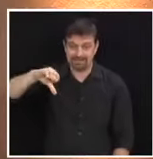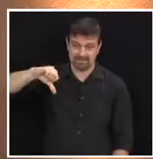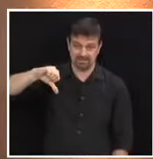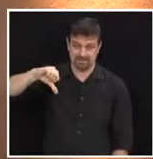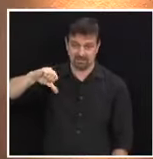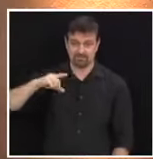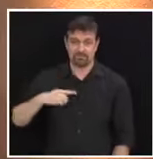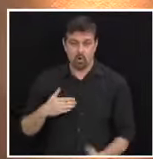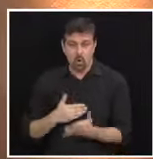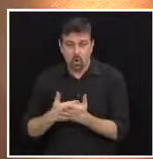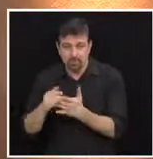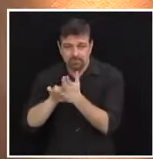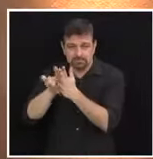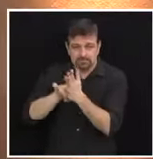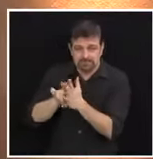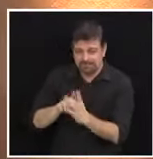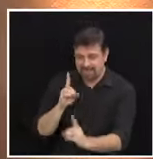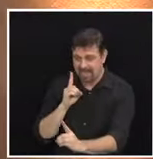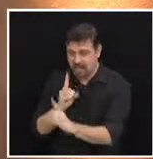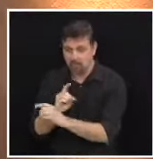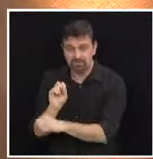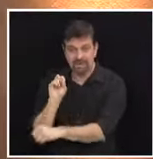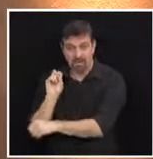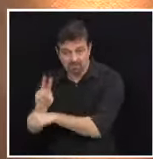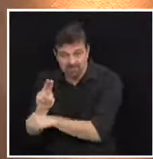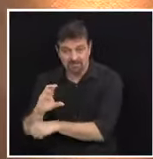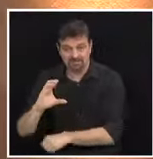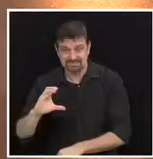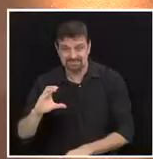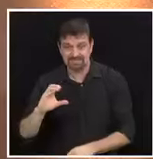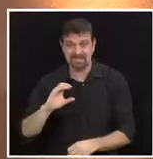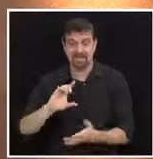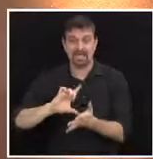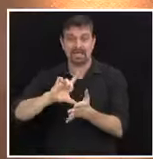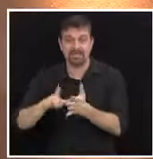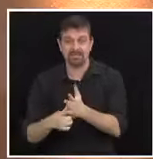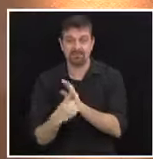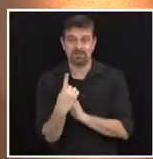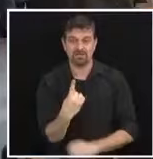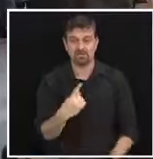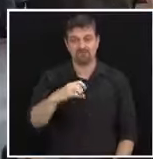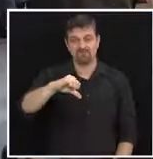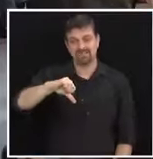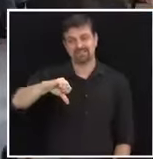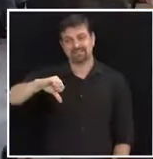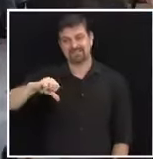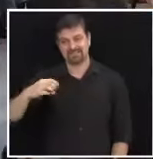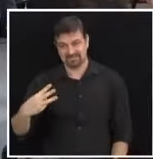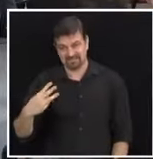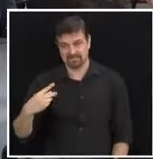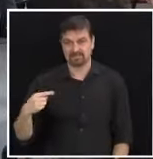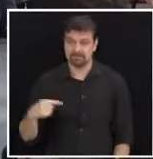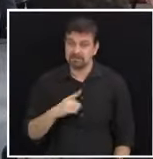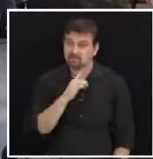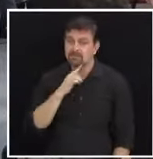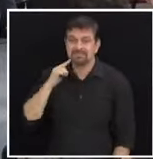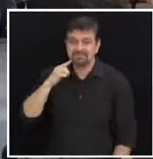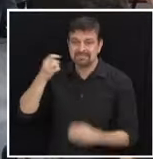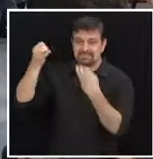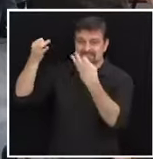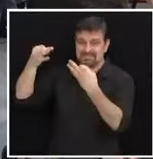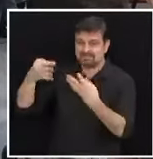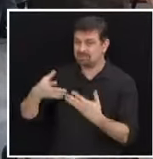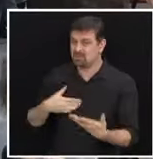primeiros testes para detectar o vírus da hepatite C apareceram em 92, 93. Por isso que o Donizete falou dos 26 anos